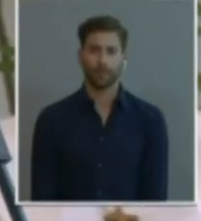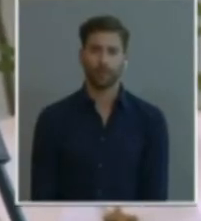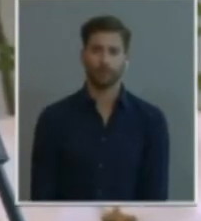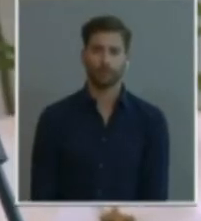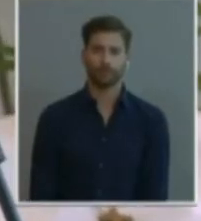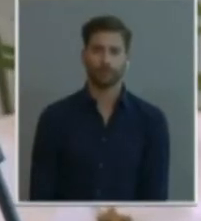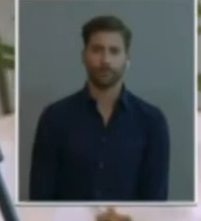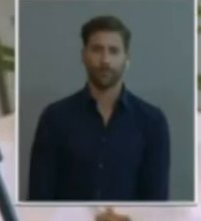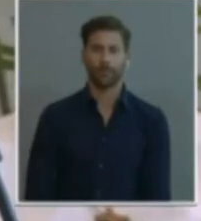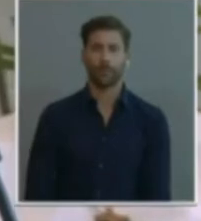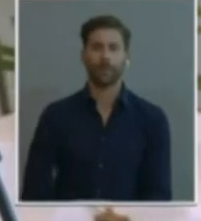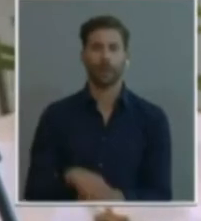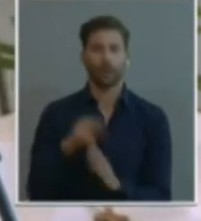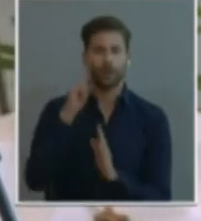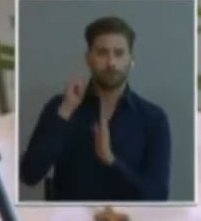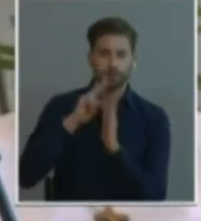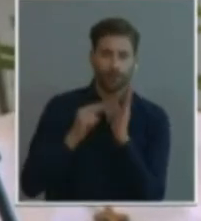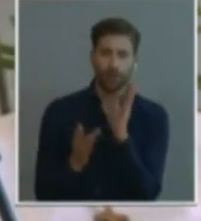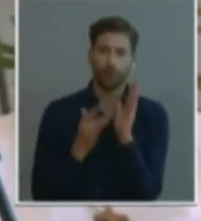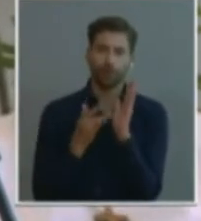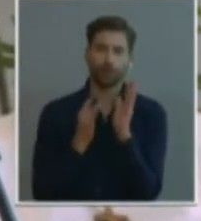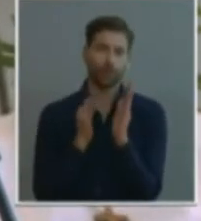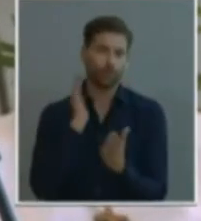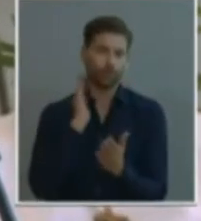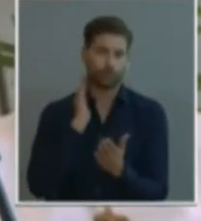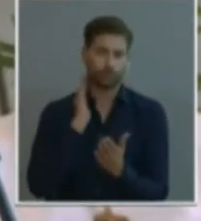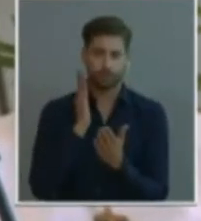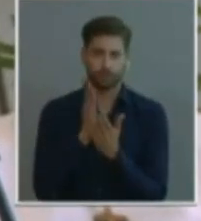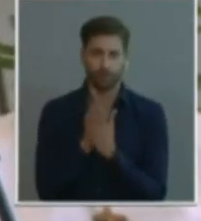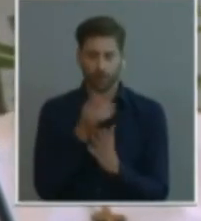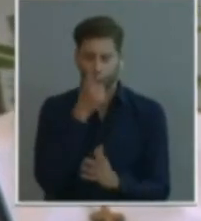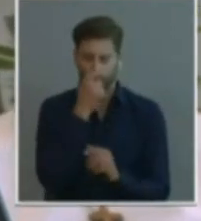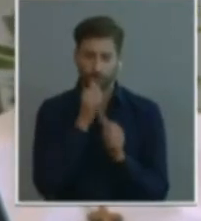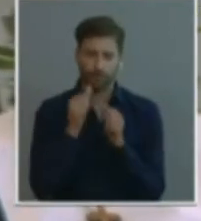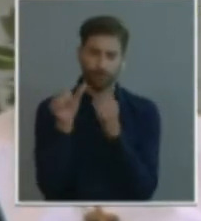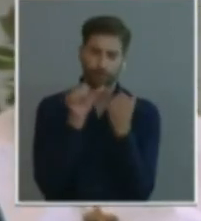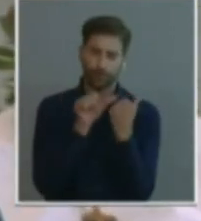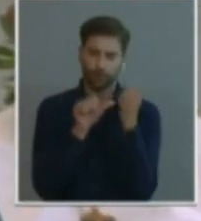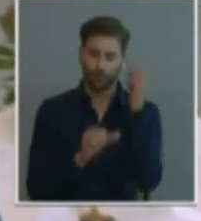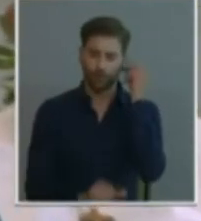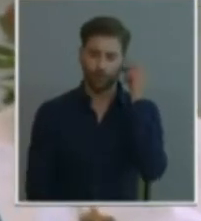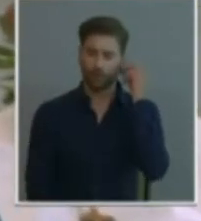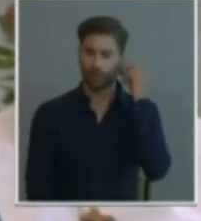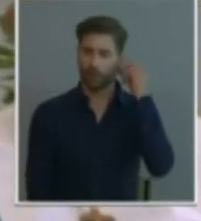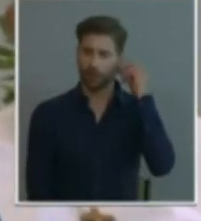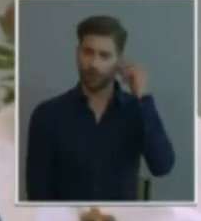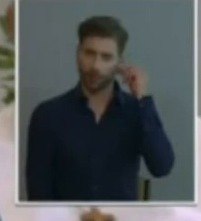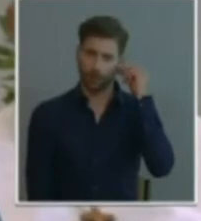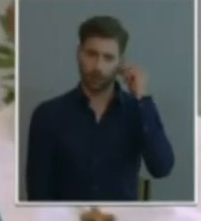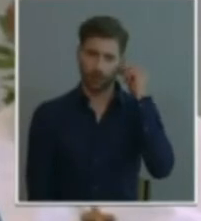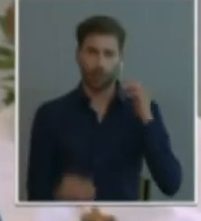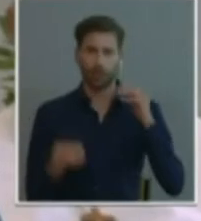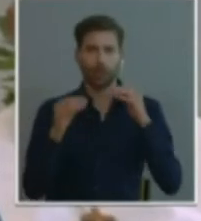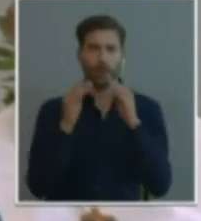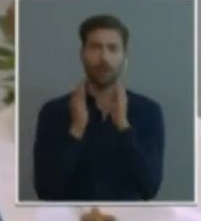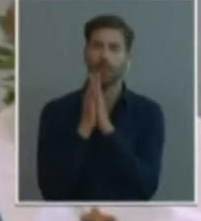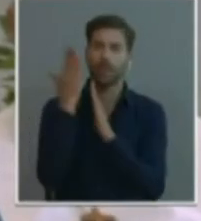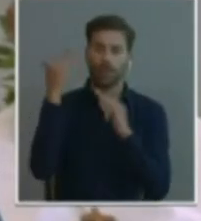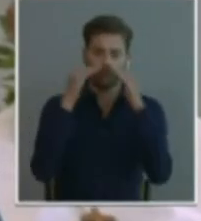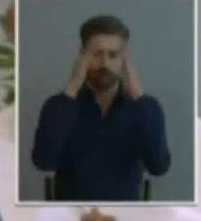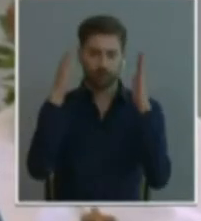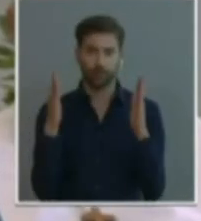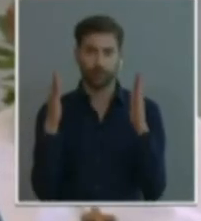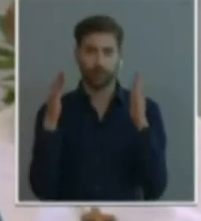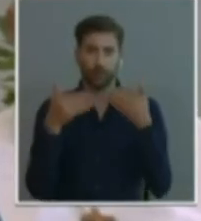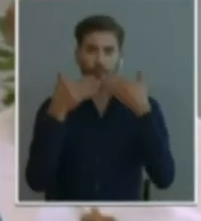Leitura do Apocalipse de São João. O templo de Deus abriu-se no céu e a Arca da Aliança